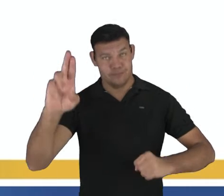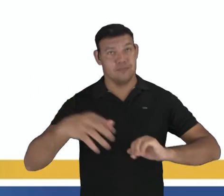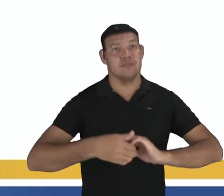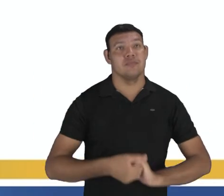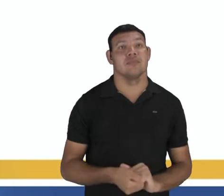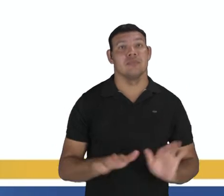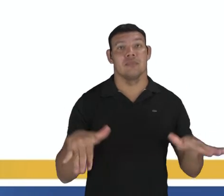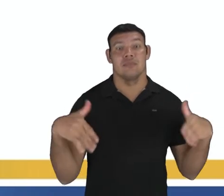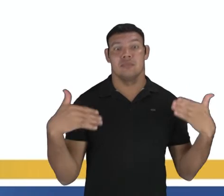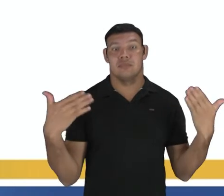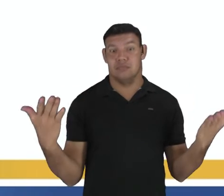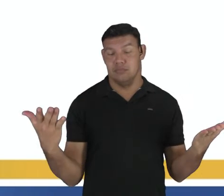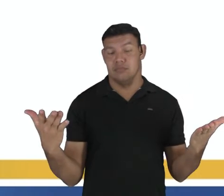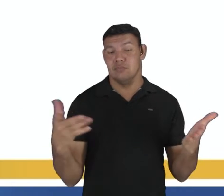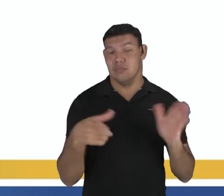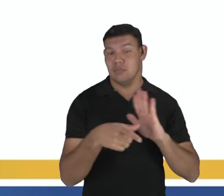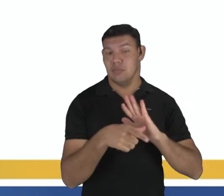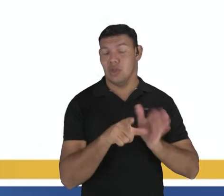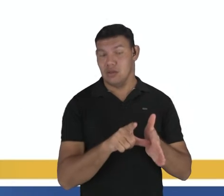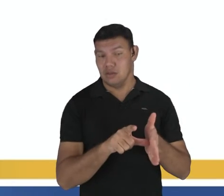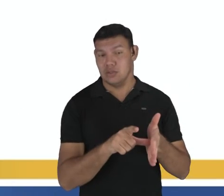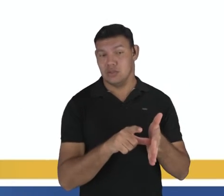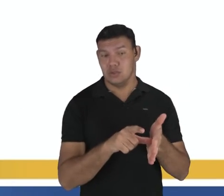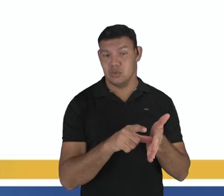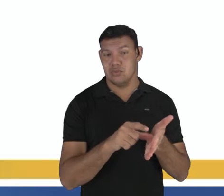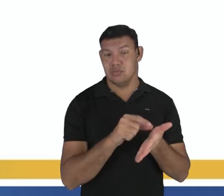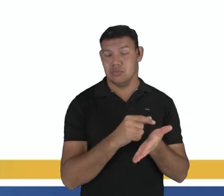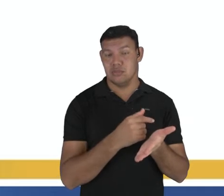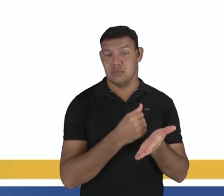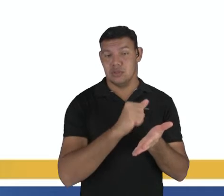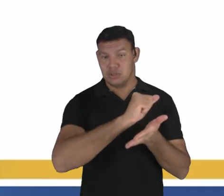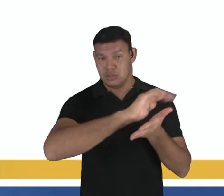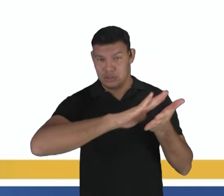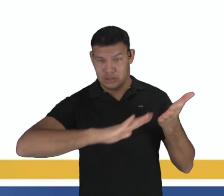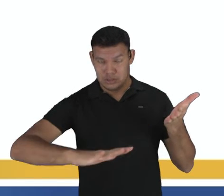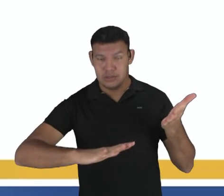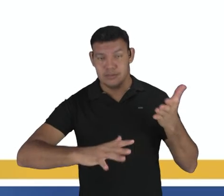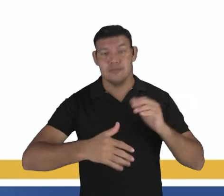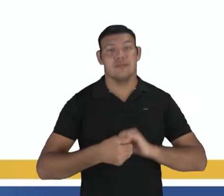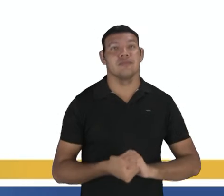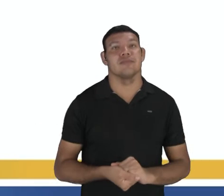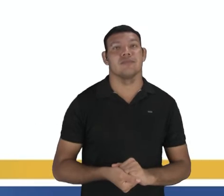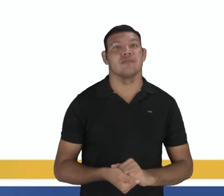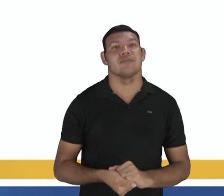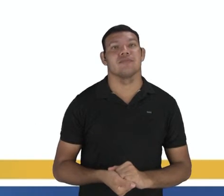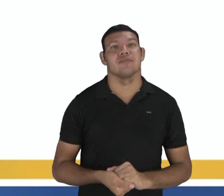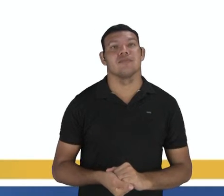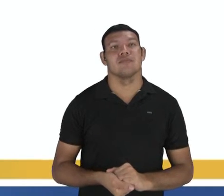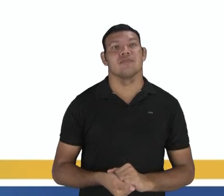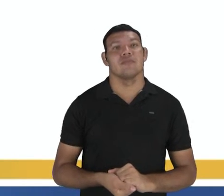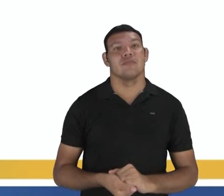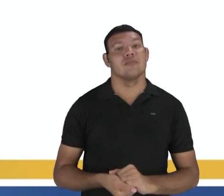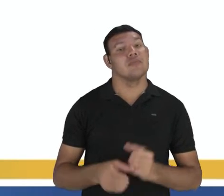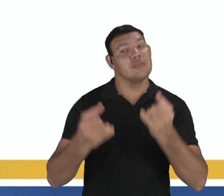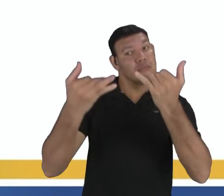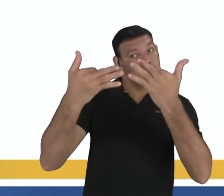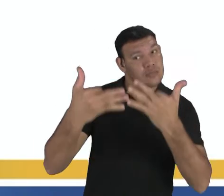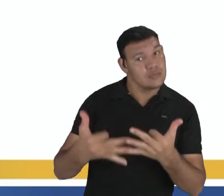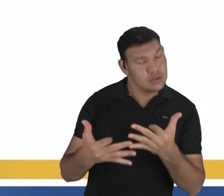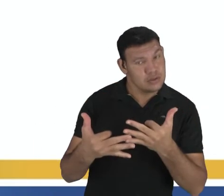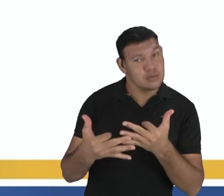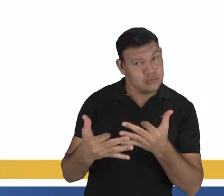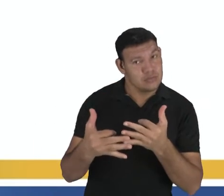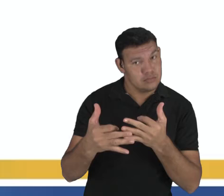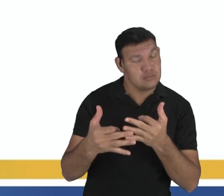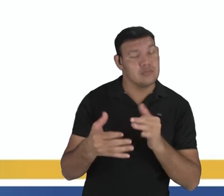Gente, antes de iniciarmos o nosso exercitando, o nosso Let's Practice, gostaria de falar uma